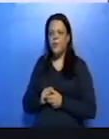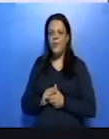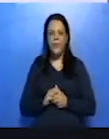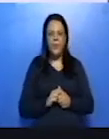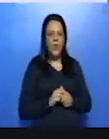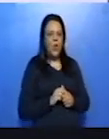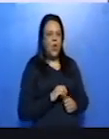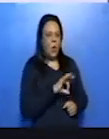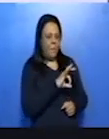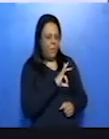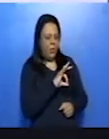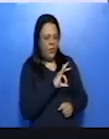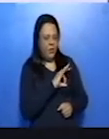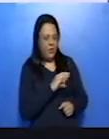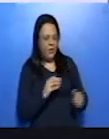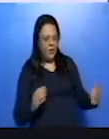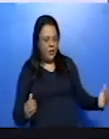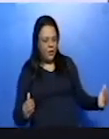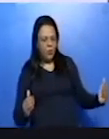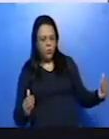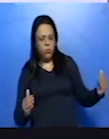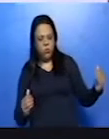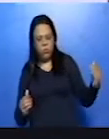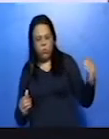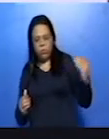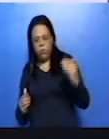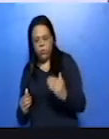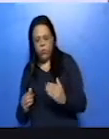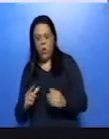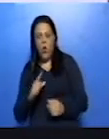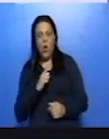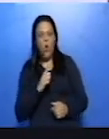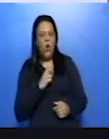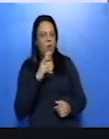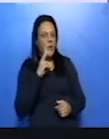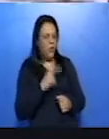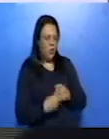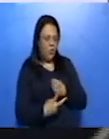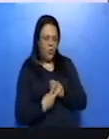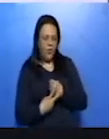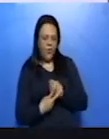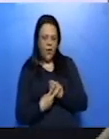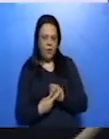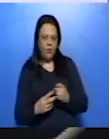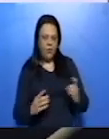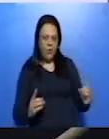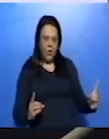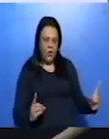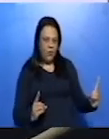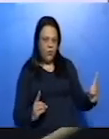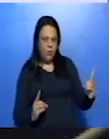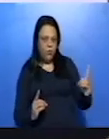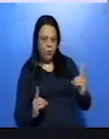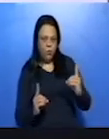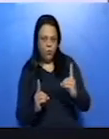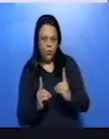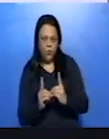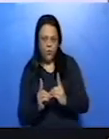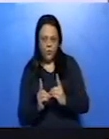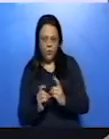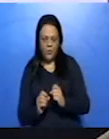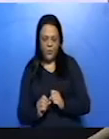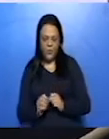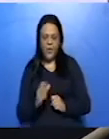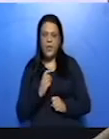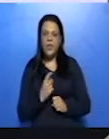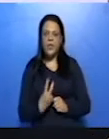se aproximavam. Olha o verbo aproximar. Então, aqui, período composto por quantas orações? Por duas orações, porque eu tenho